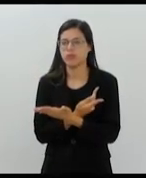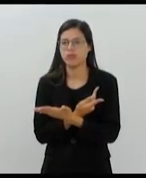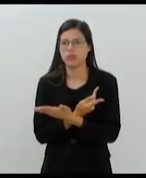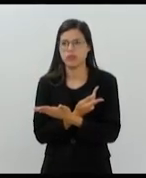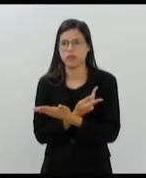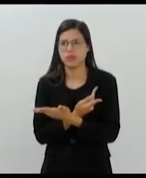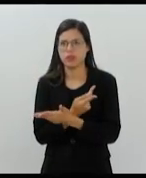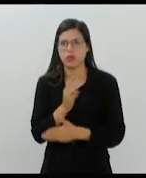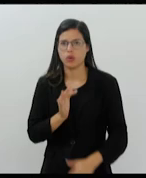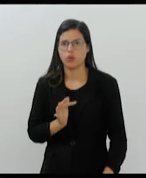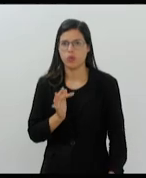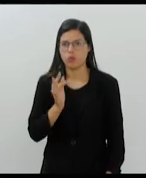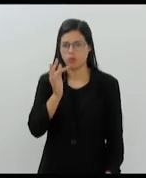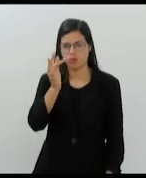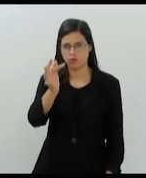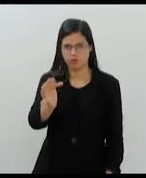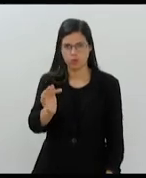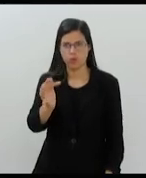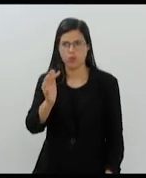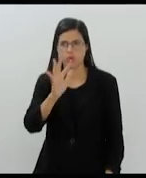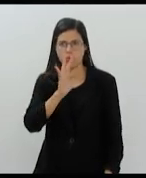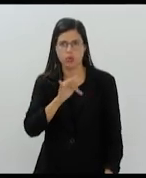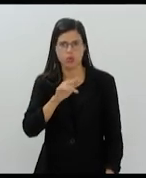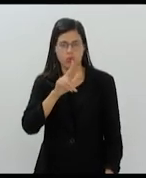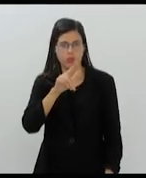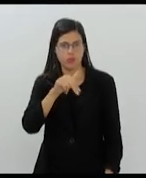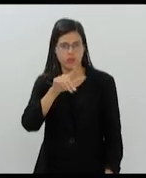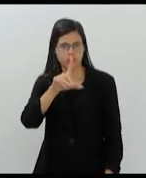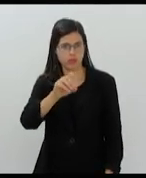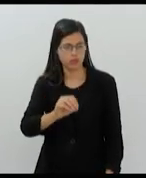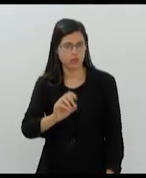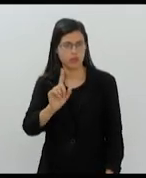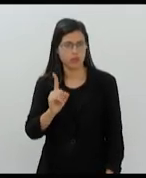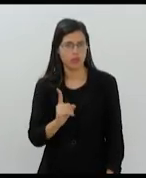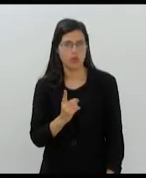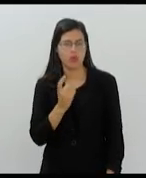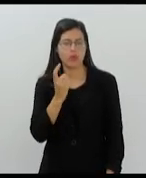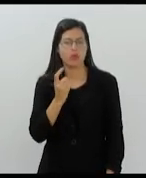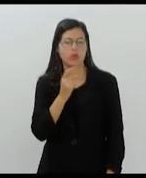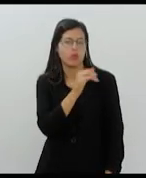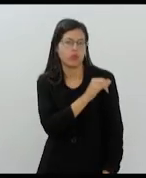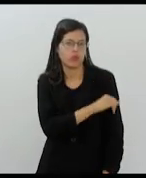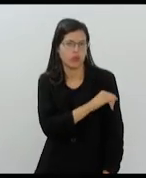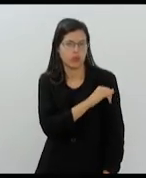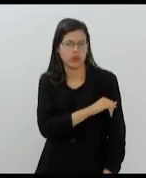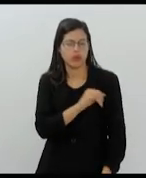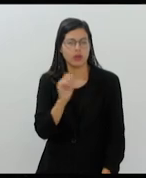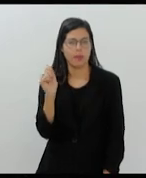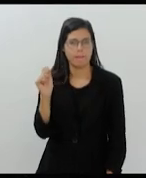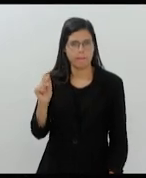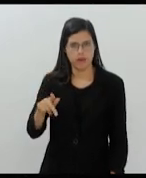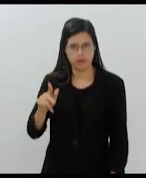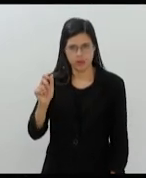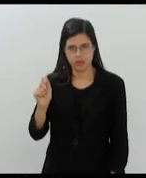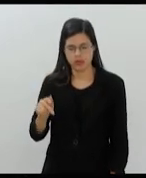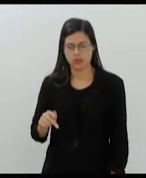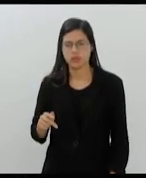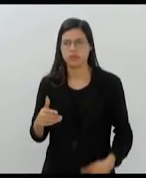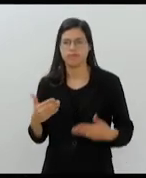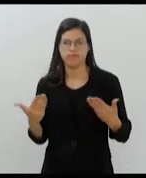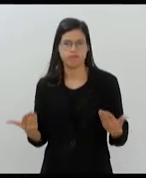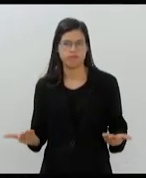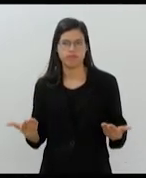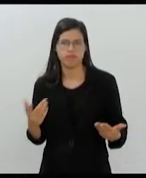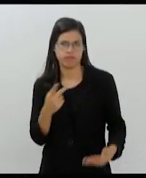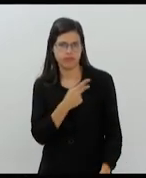o futuro do Fundo Único do Rio Previdência. Dito isso, senhor presidente,